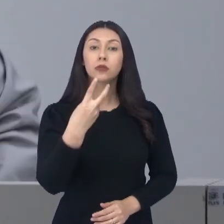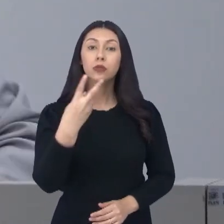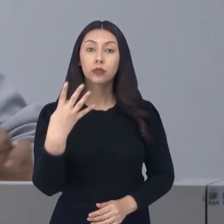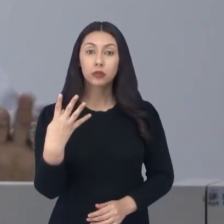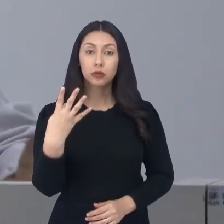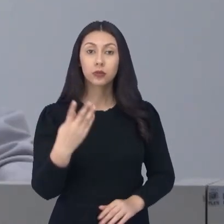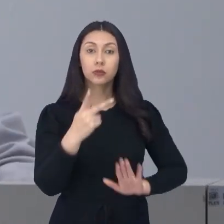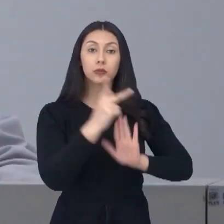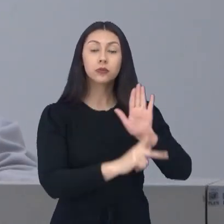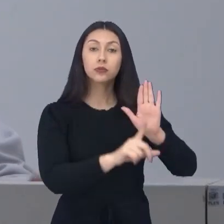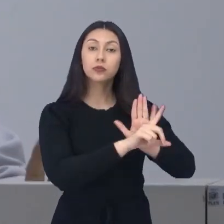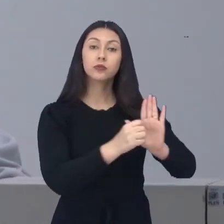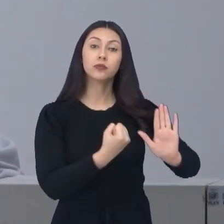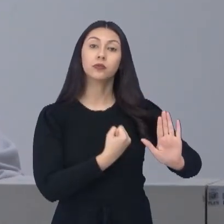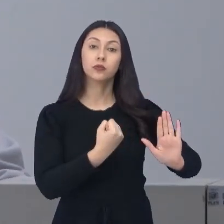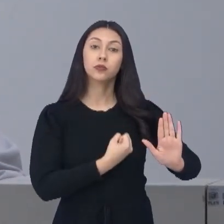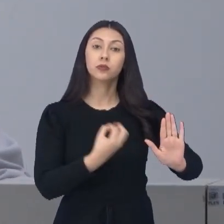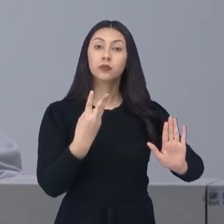1551/2024. Projeto de lei número